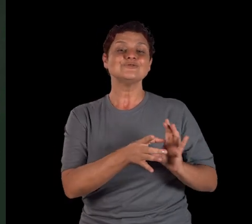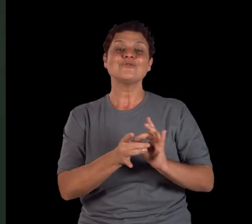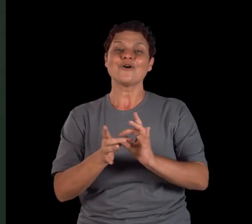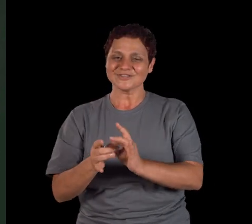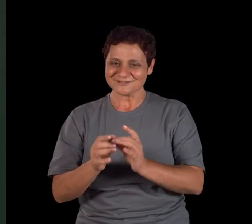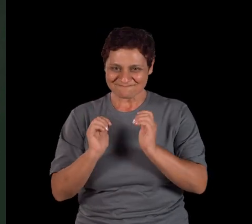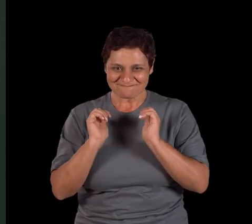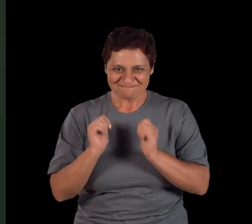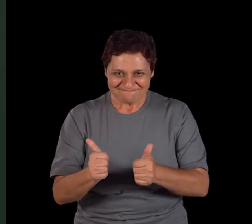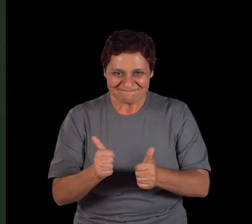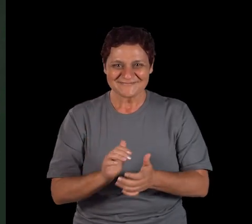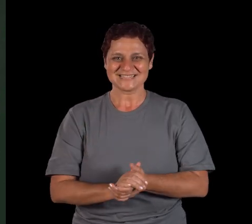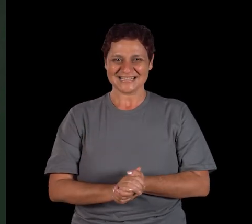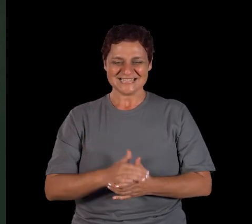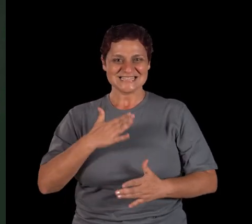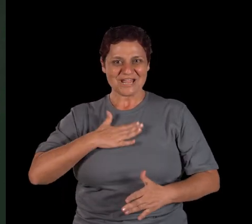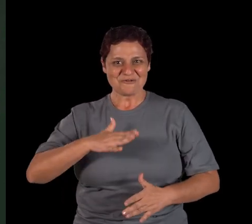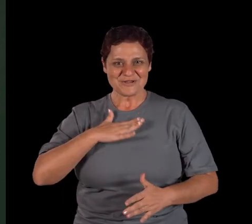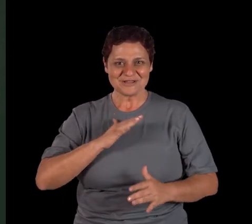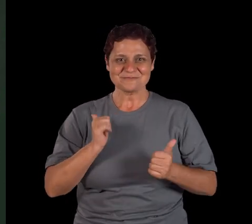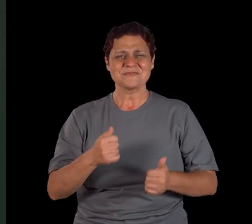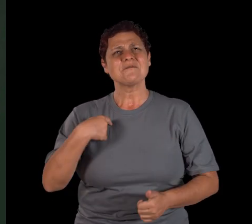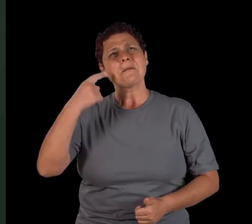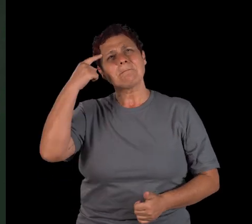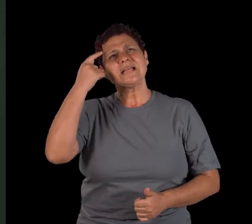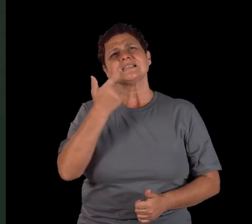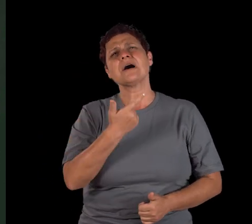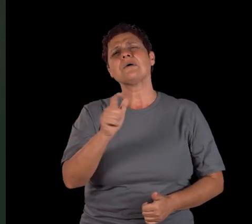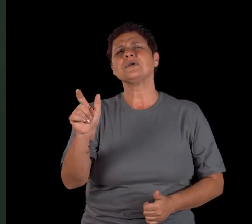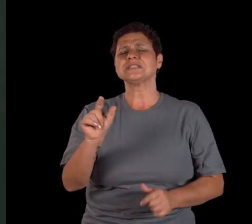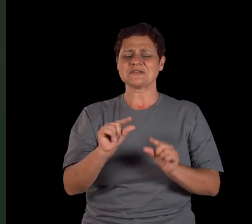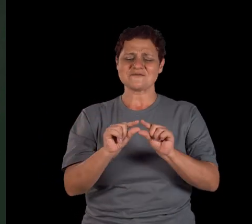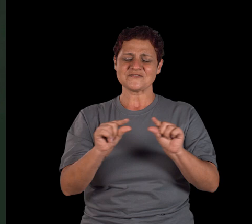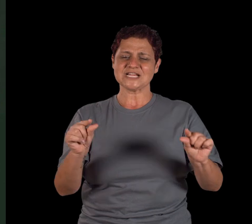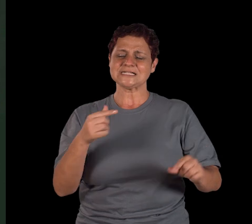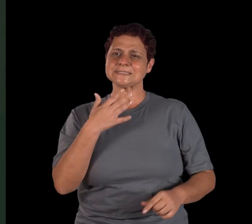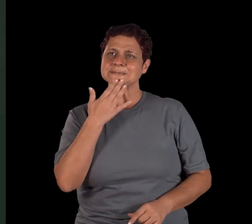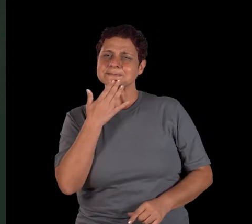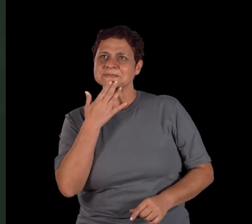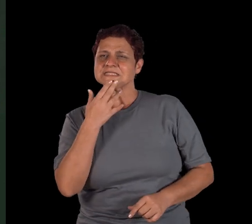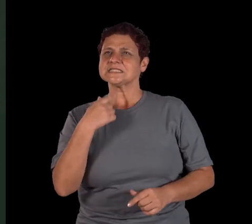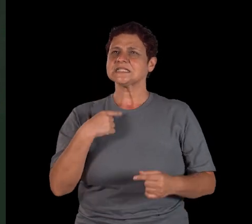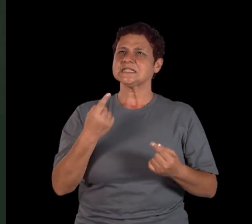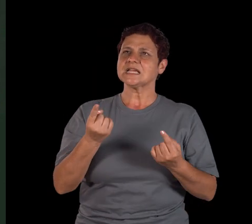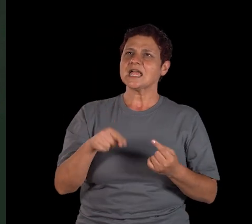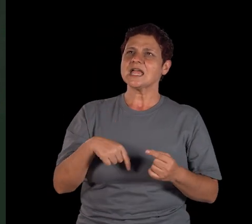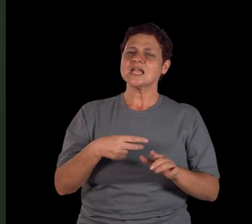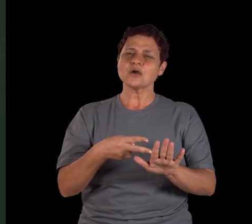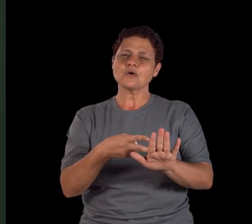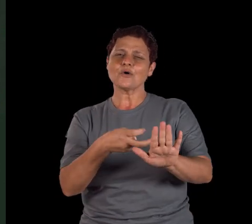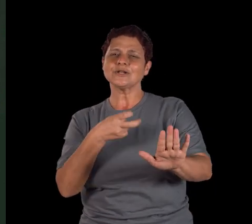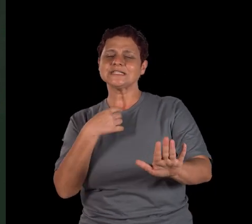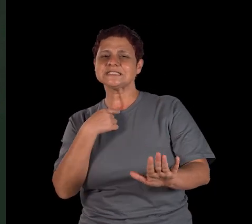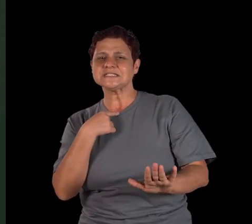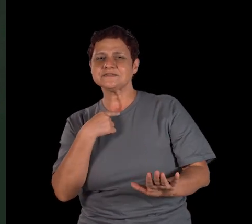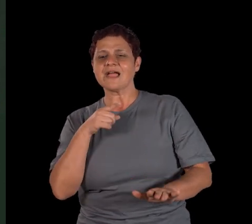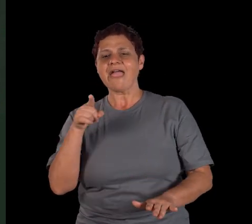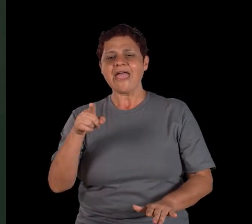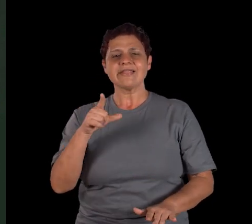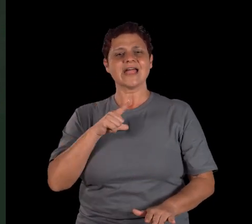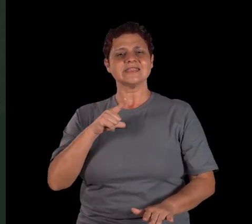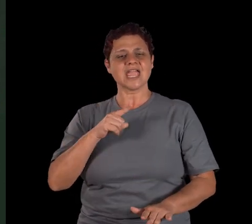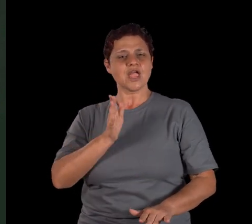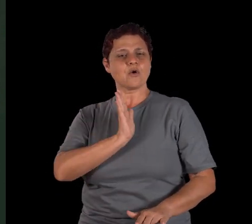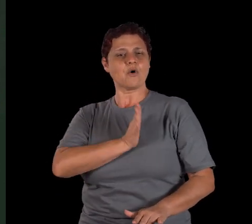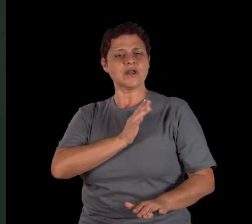Tudo tranquilo? Então aí vamos pensar na palavra, sei lá, uma outra frase que tenha um sentido conotativo. Ela tem um coração